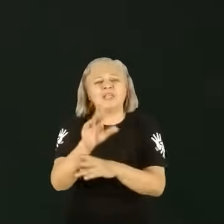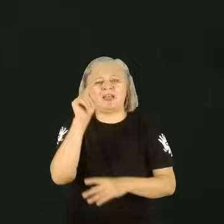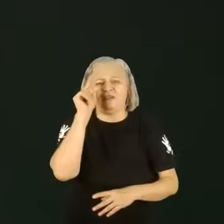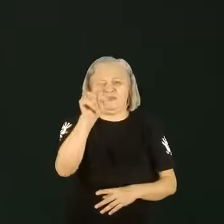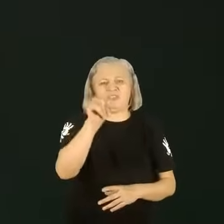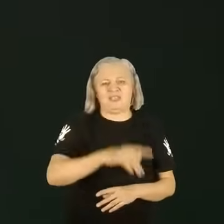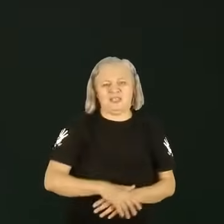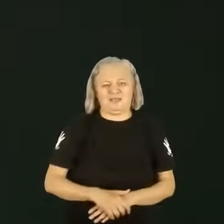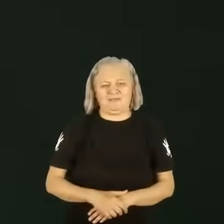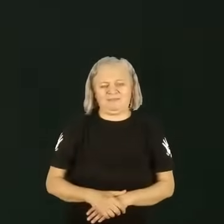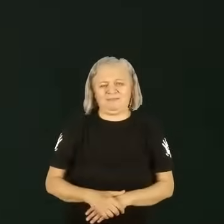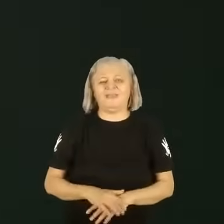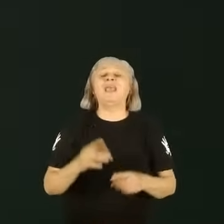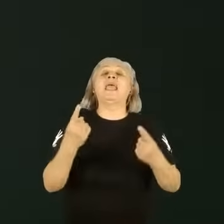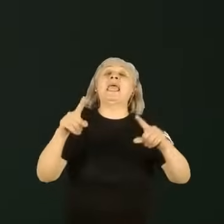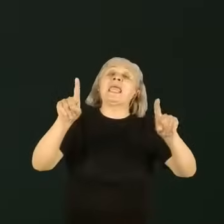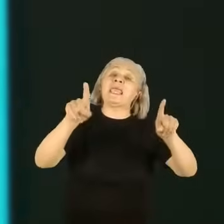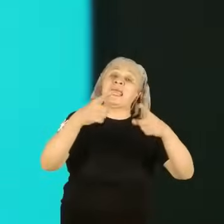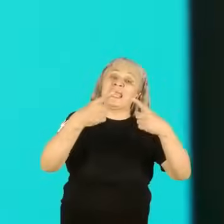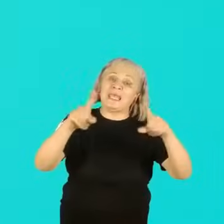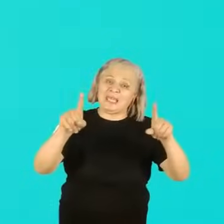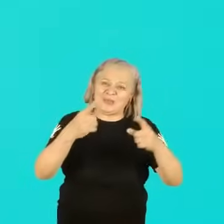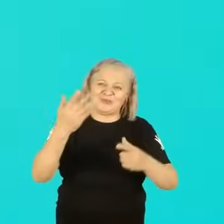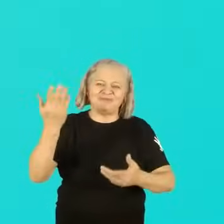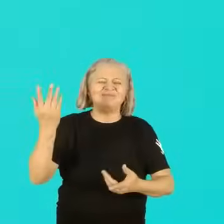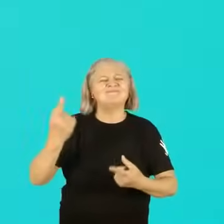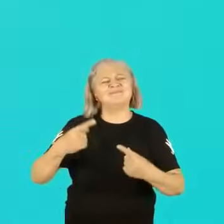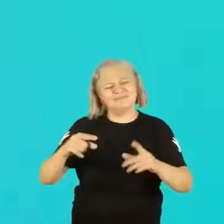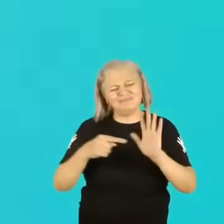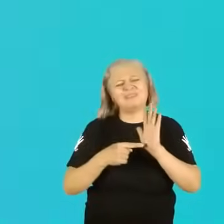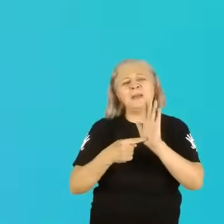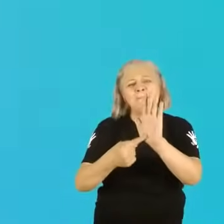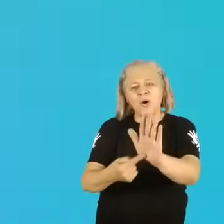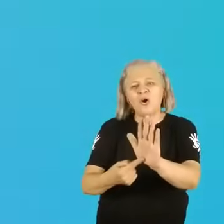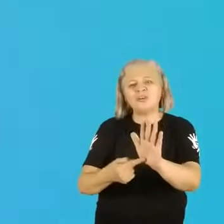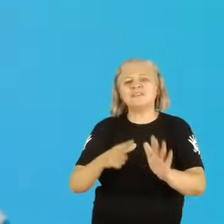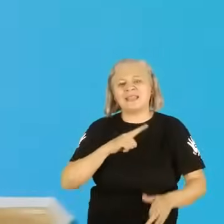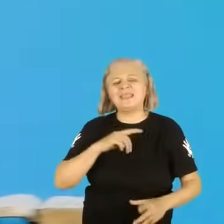conhece. Os crentes novos não vão conhecer. Mas havia um